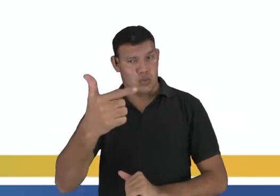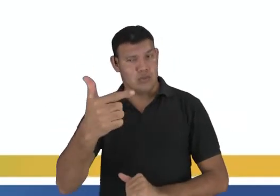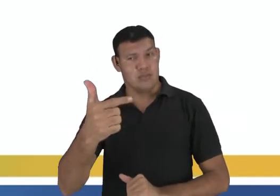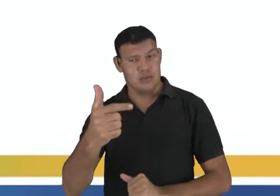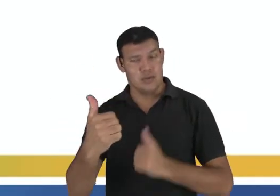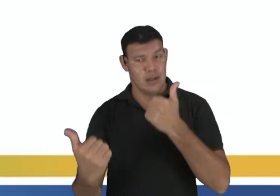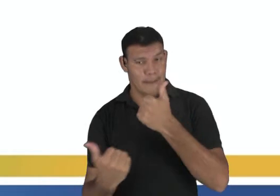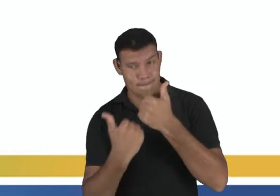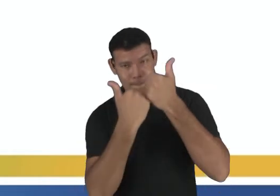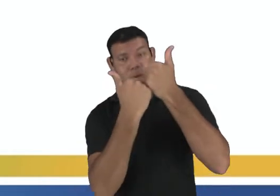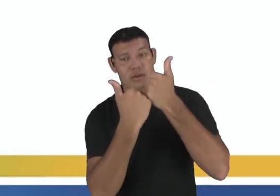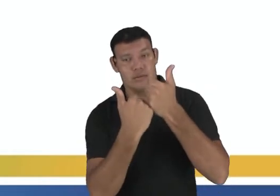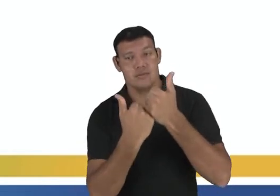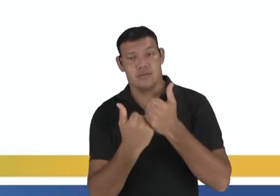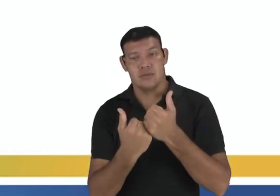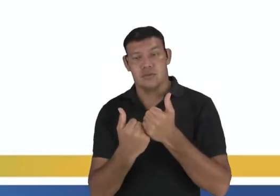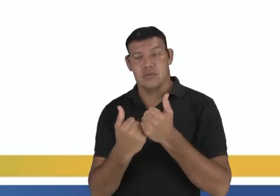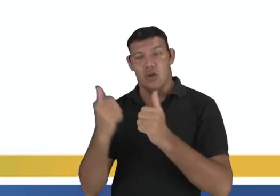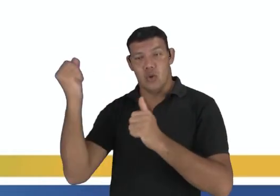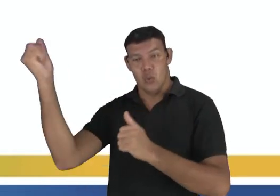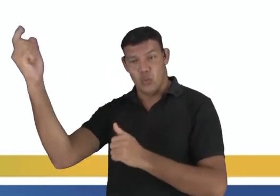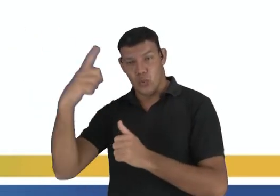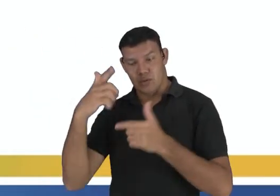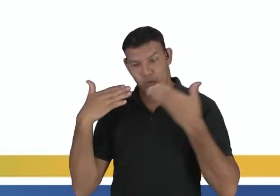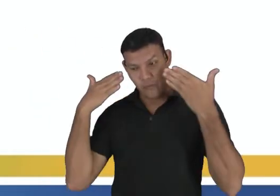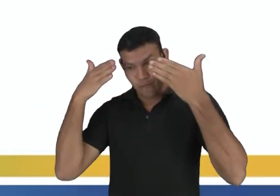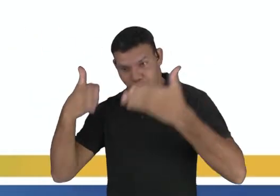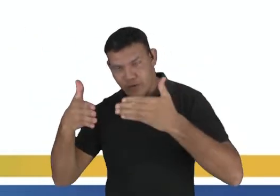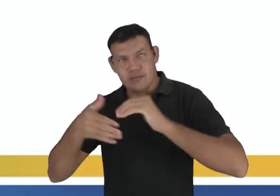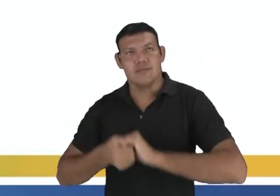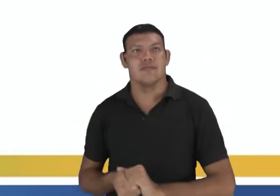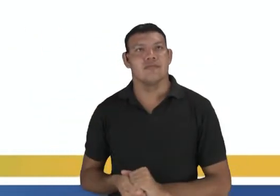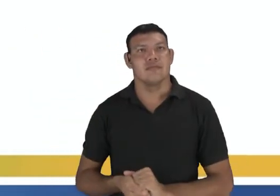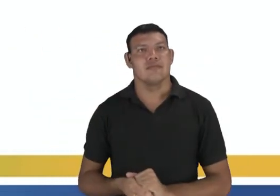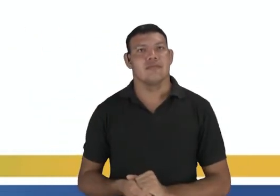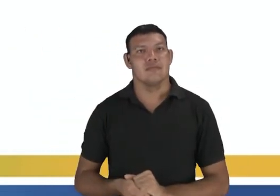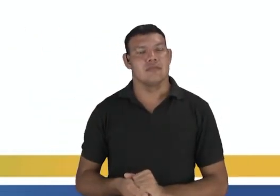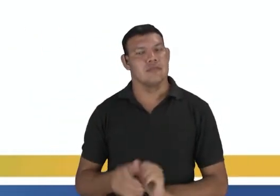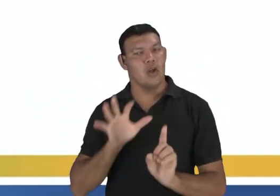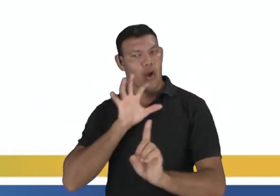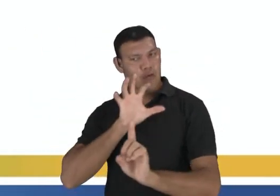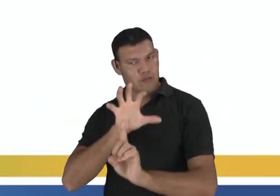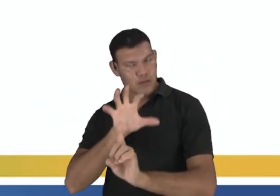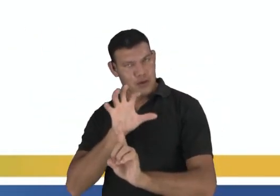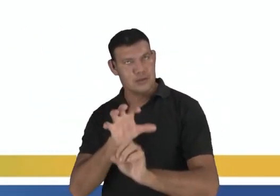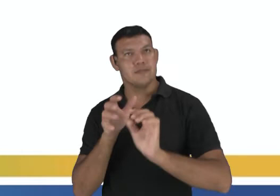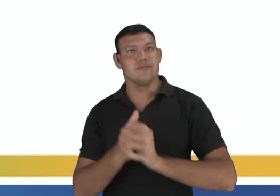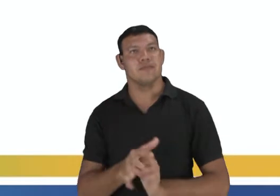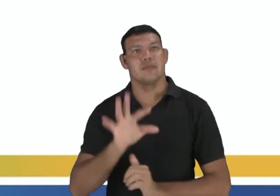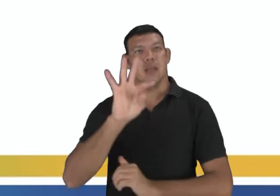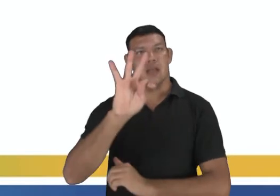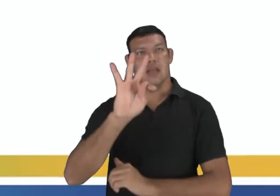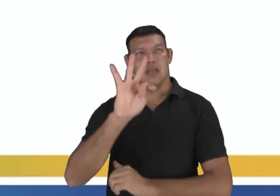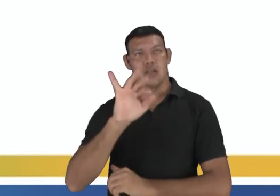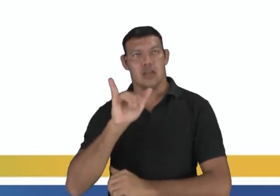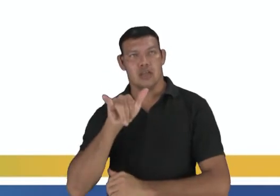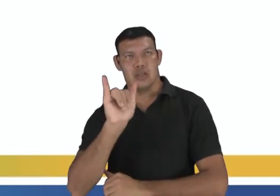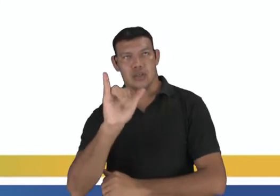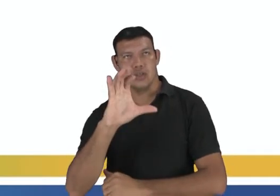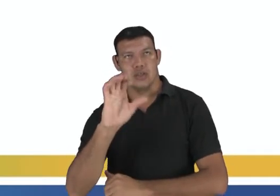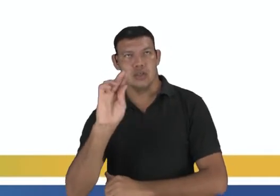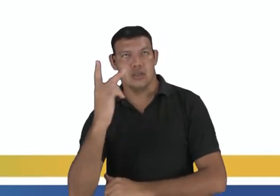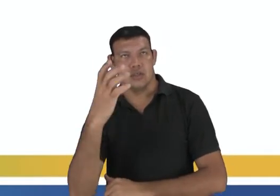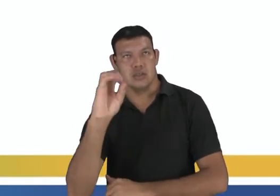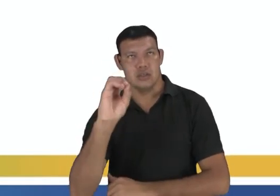sistema heliocêntrico e tiveram uma considerável influência, que seria, por exemplo, o Tycho Brahe. Ele trouxe o